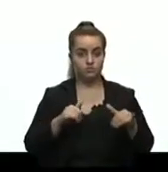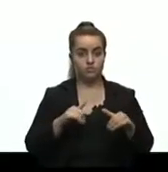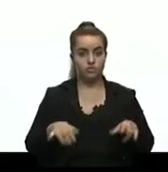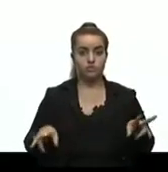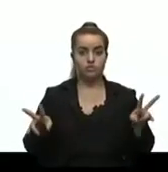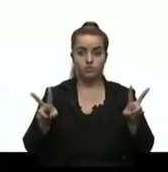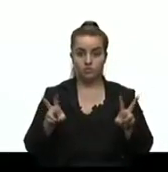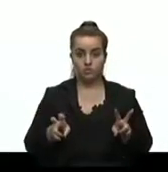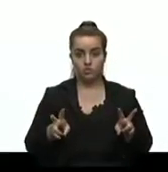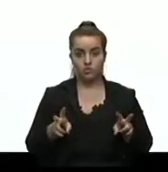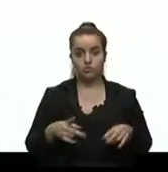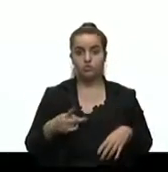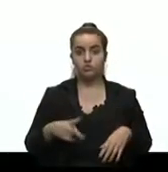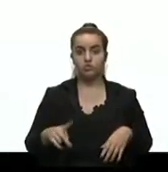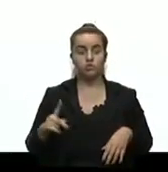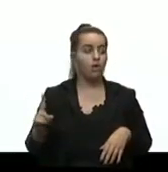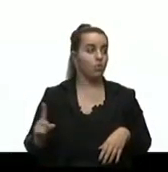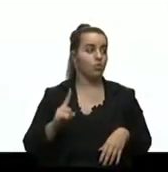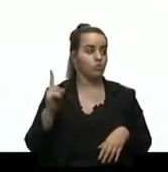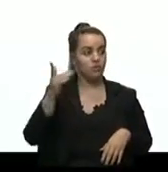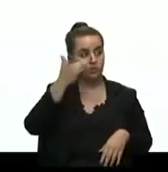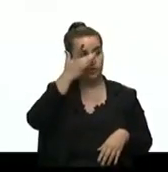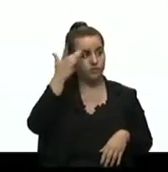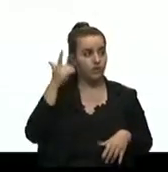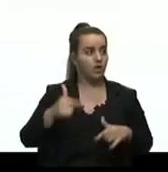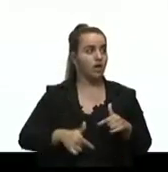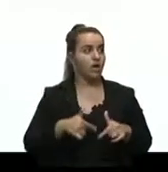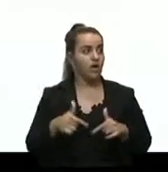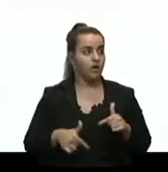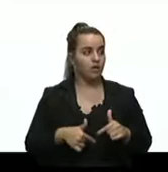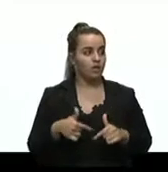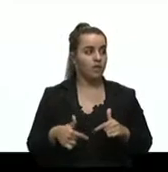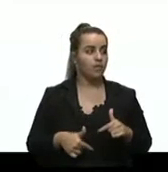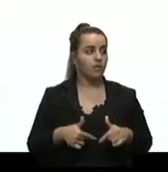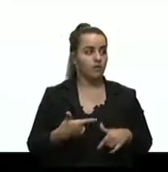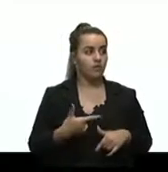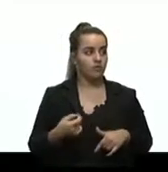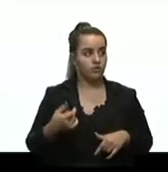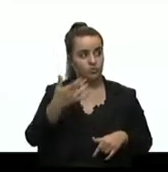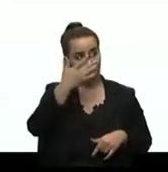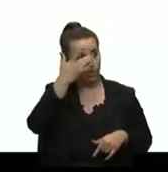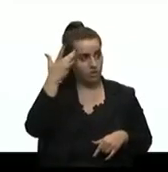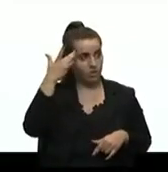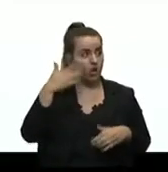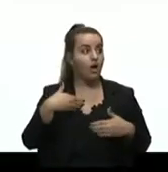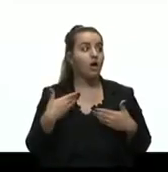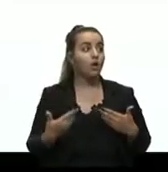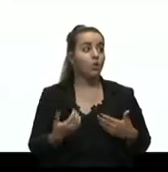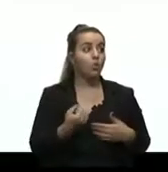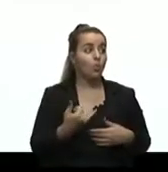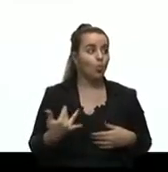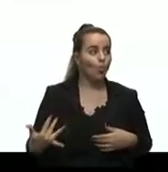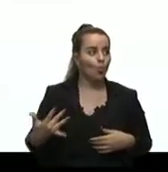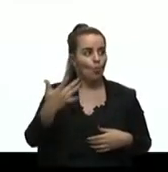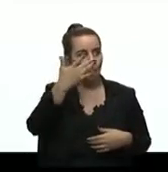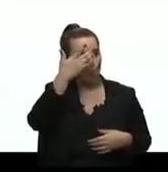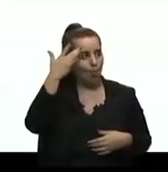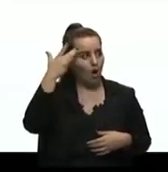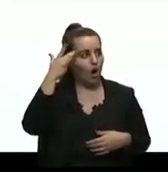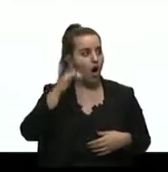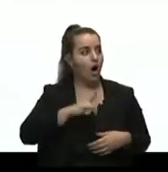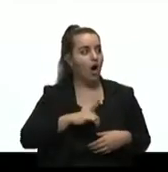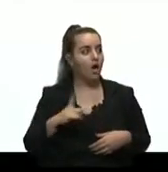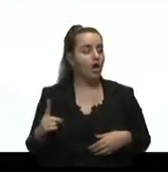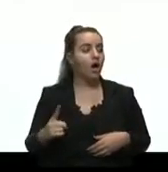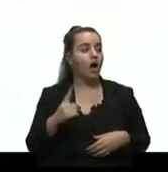respeito da estatura dos funcionários. Então, dos 20 funcionários. Quantos desses funcionários possuem